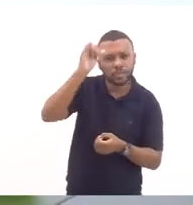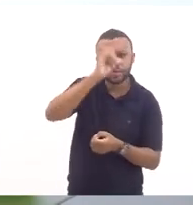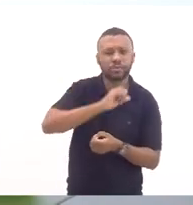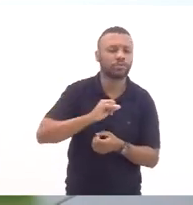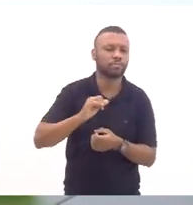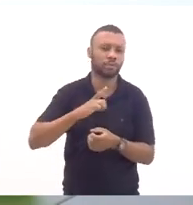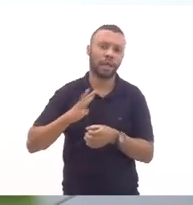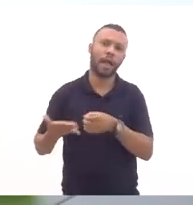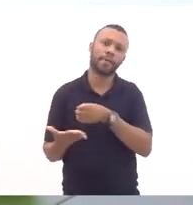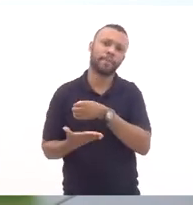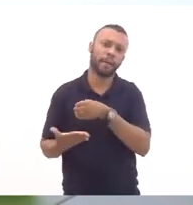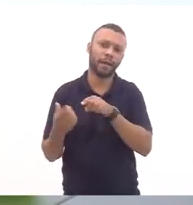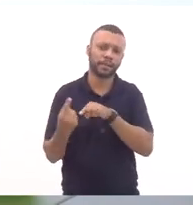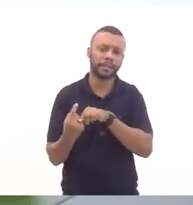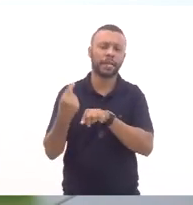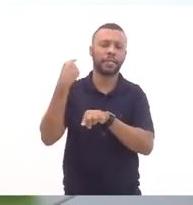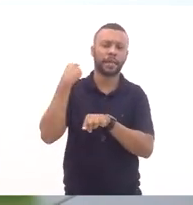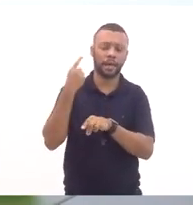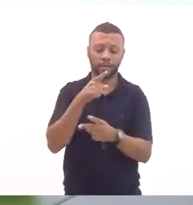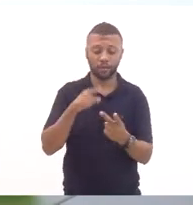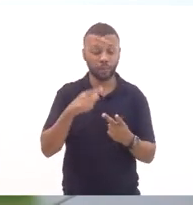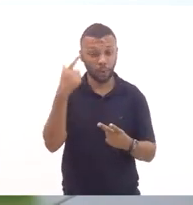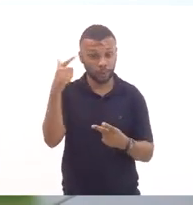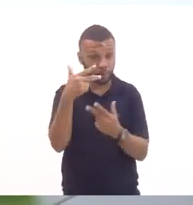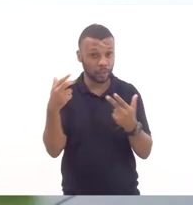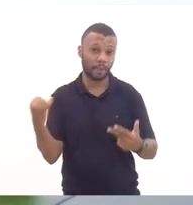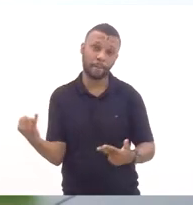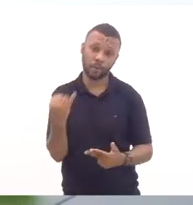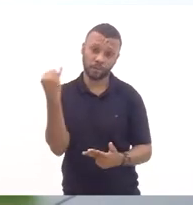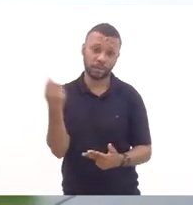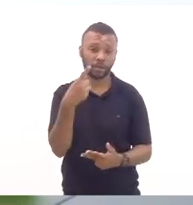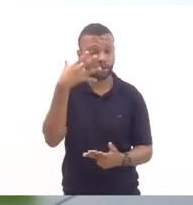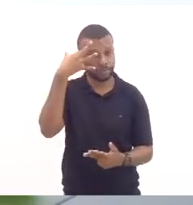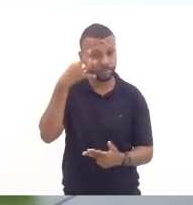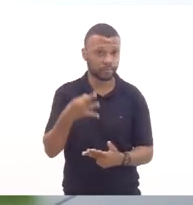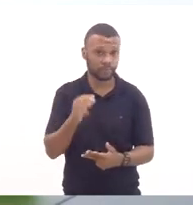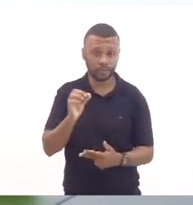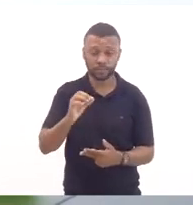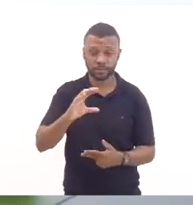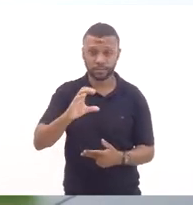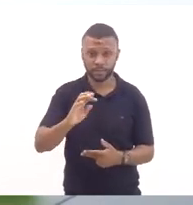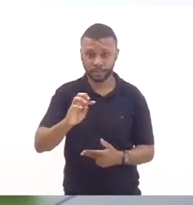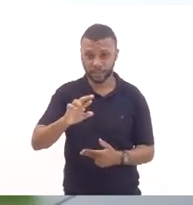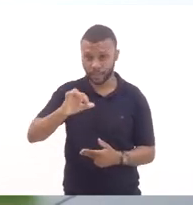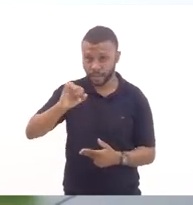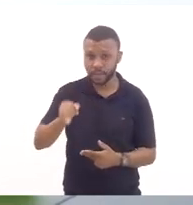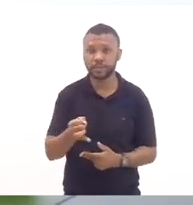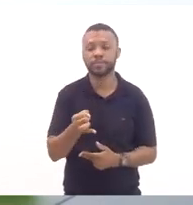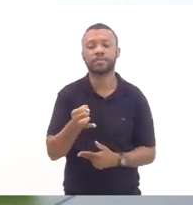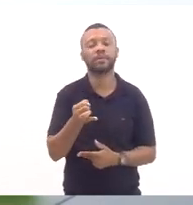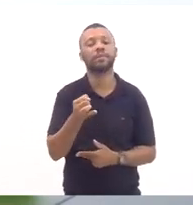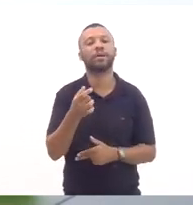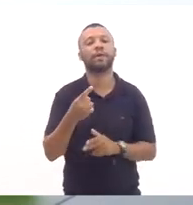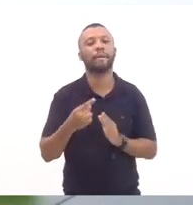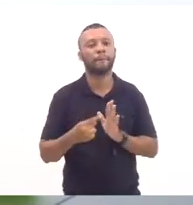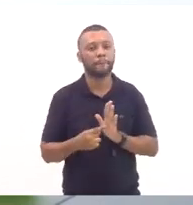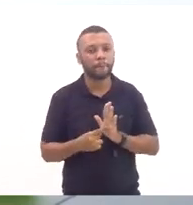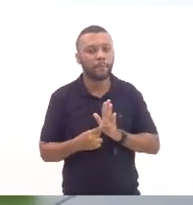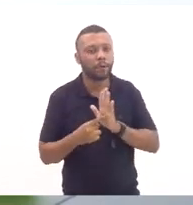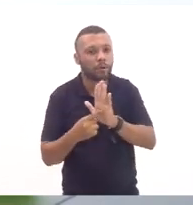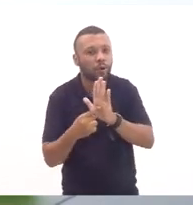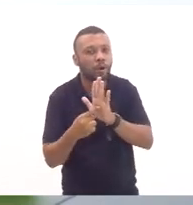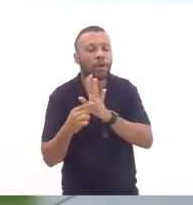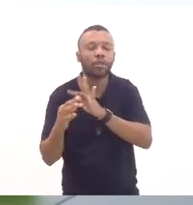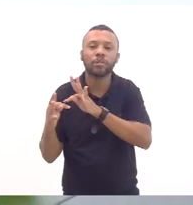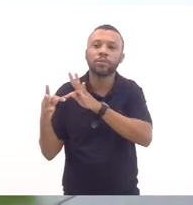Outro ponto muito importante que nós temos que entender é o CETERJ entregou toda